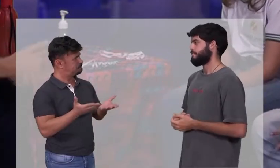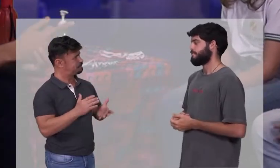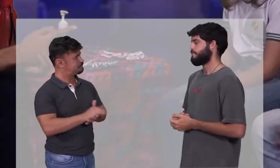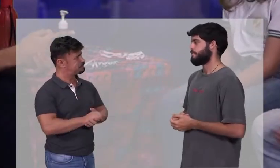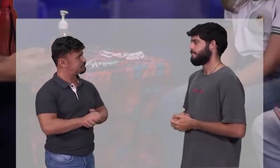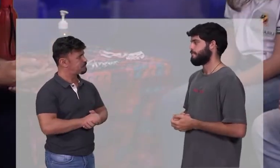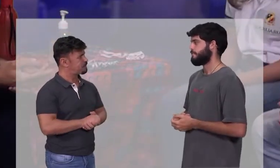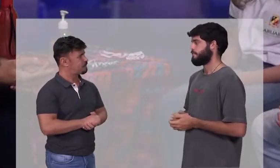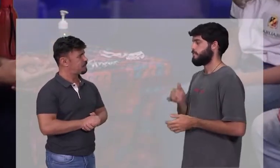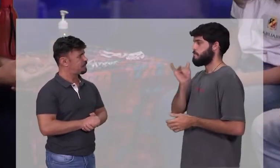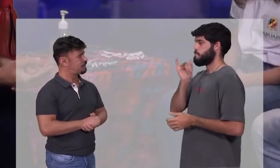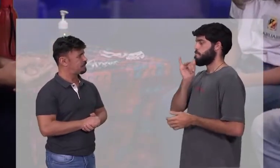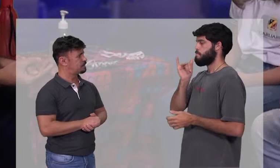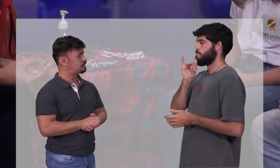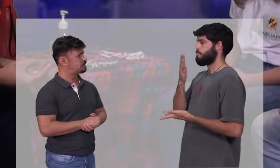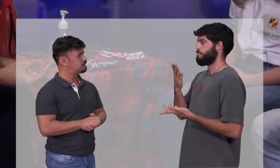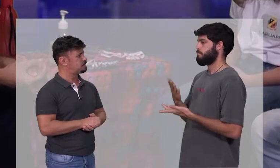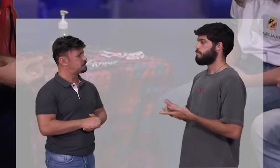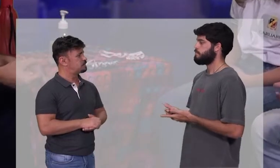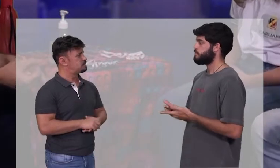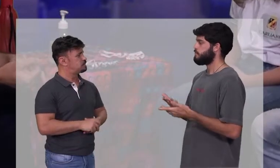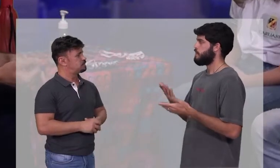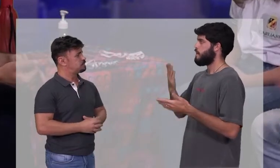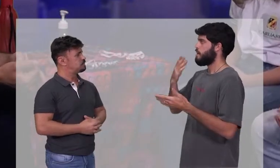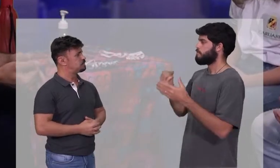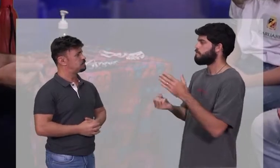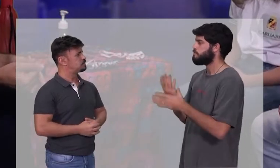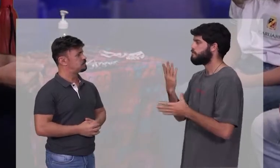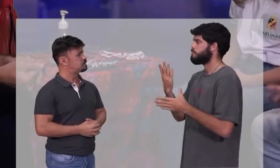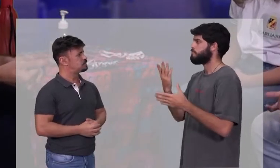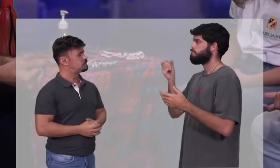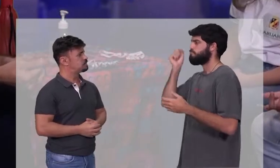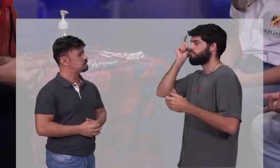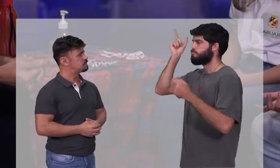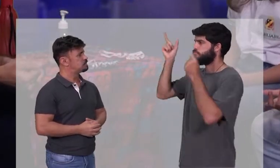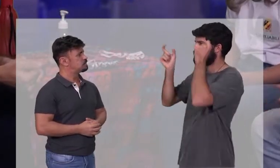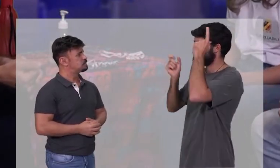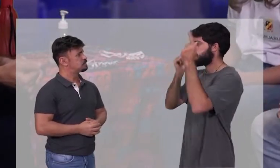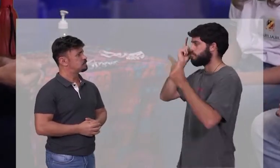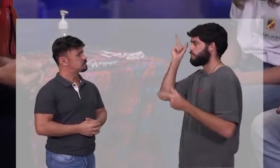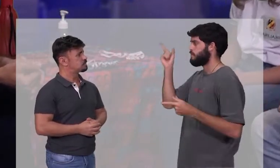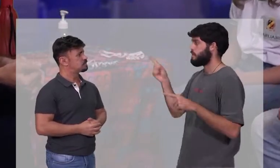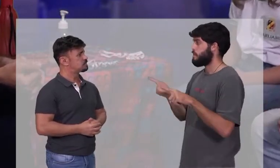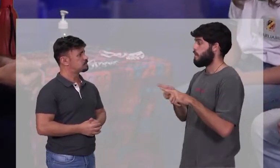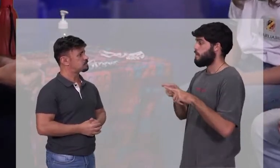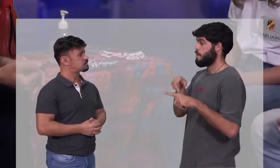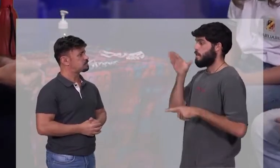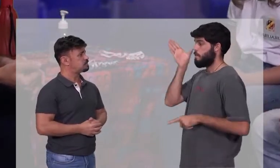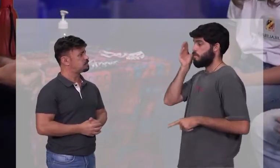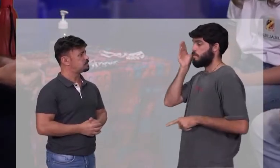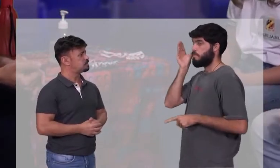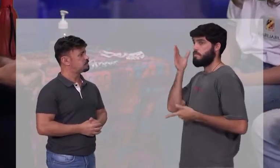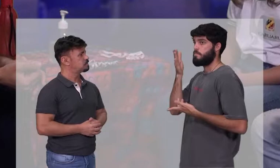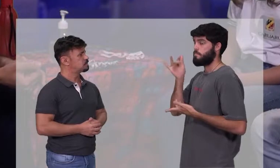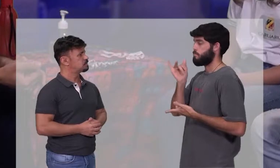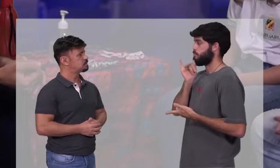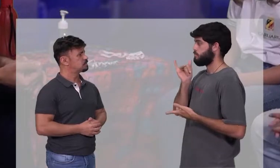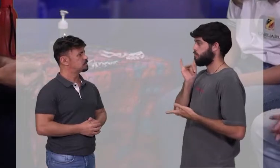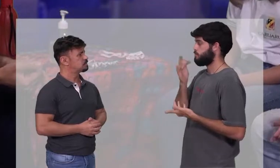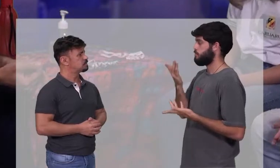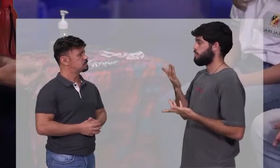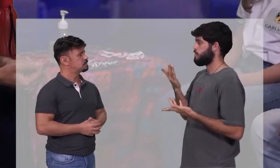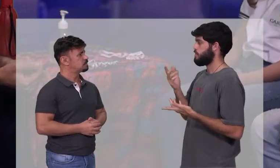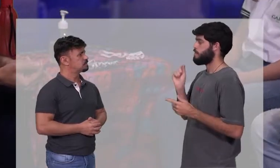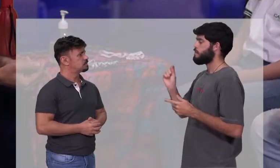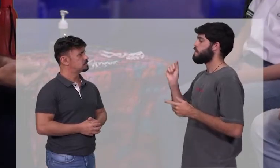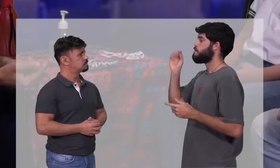Você vai estimar a sua criatividade, sua curiosidade. Porque, tipo, quem